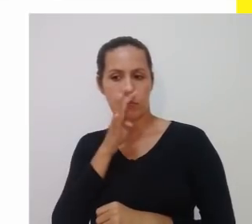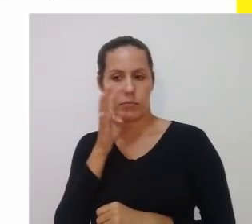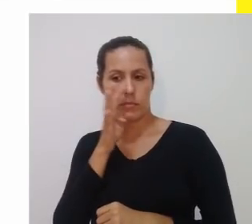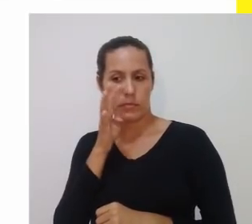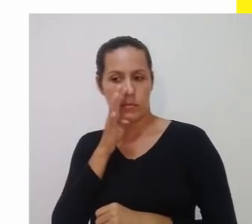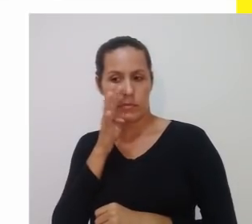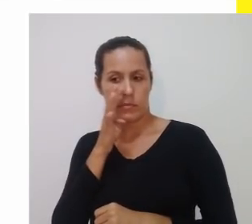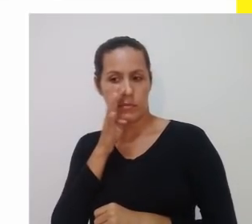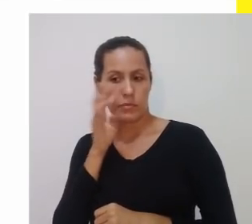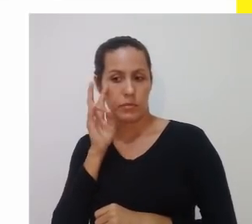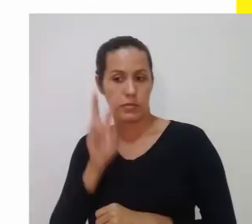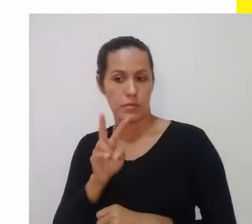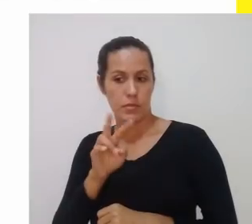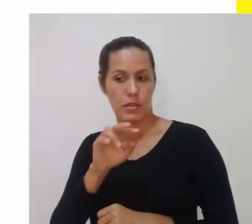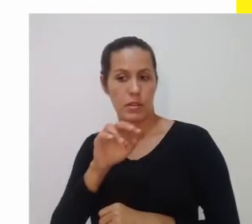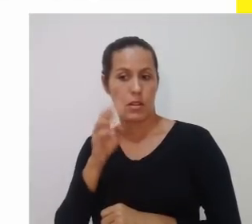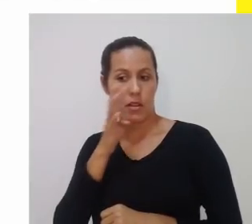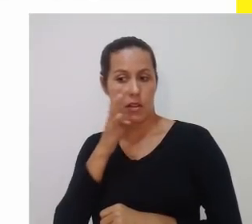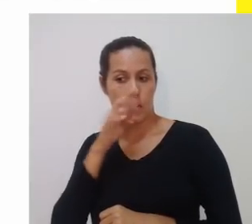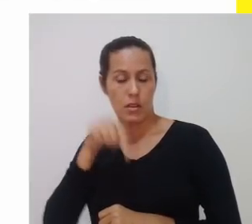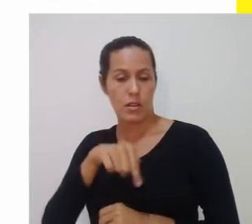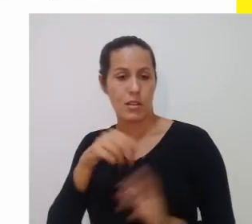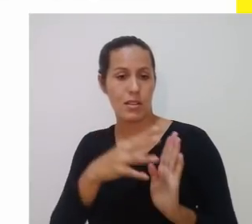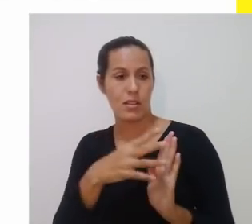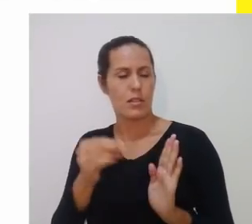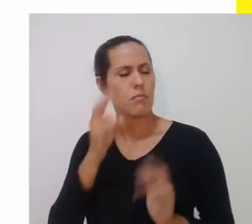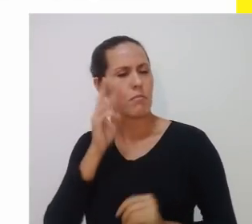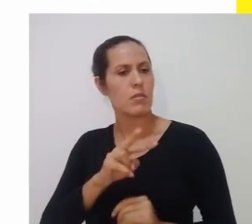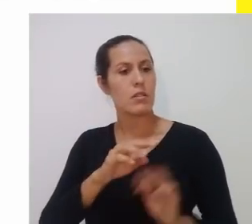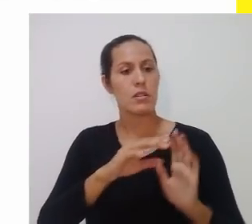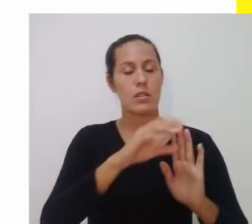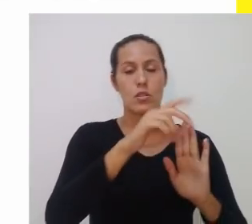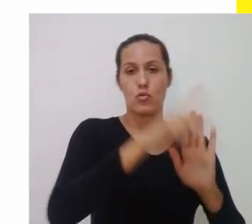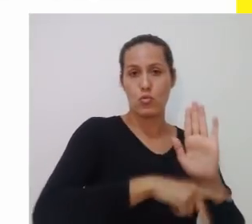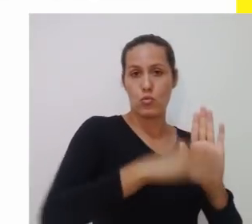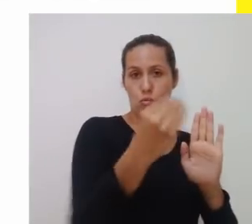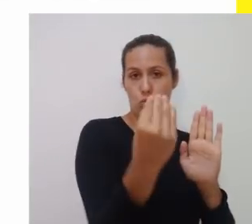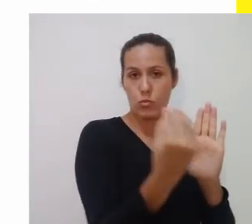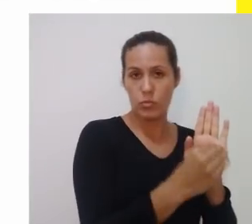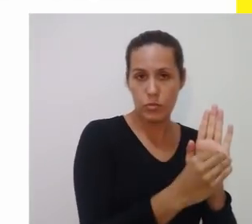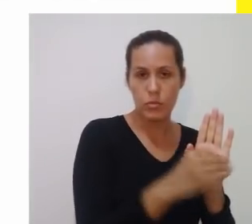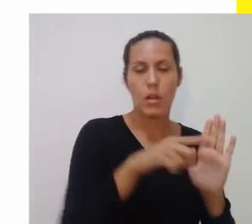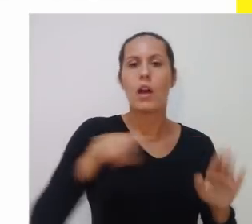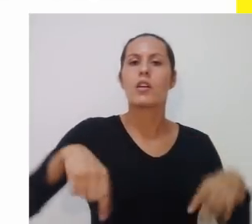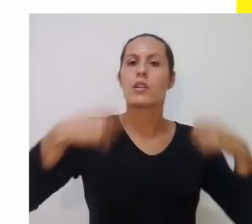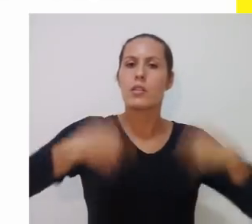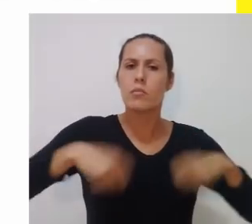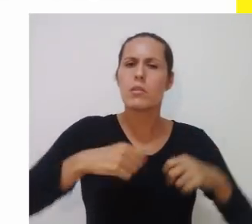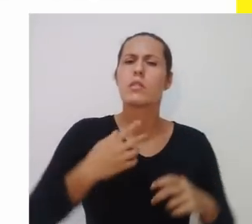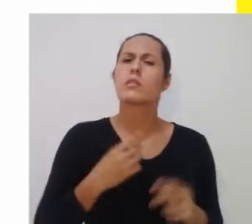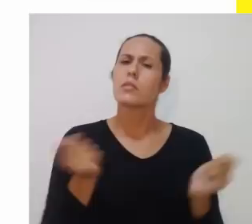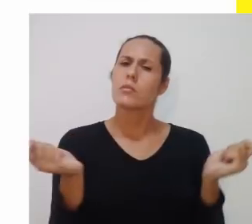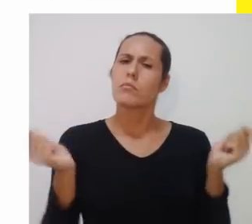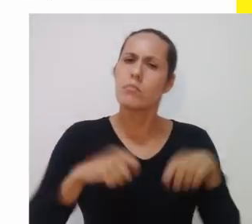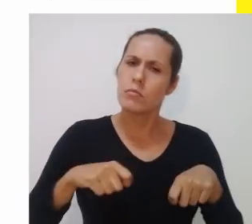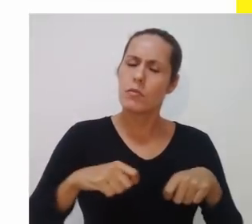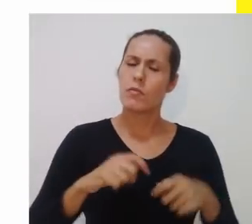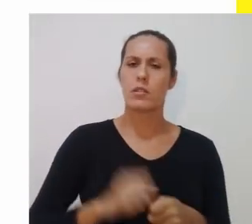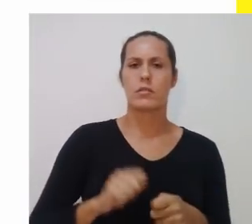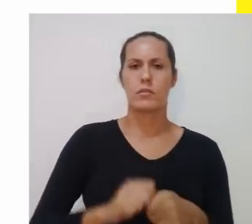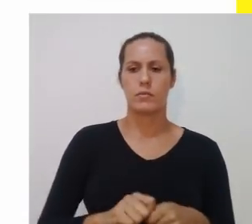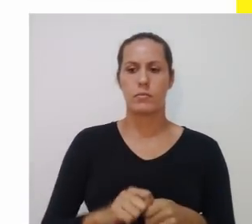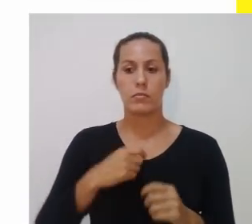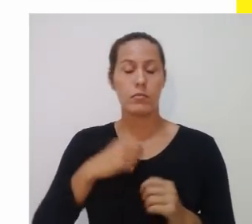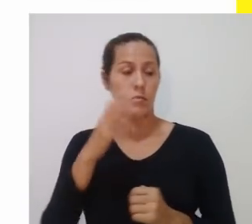tela. Apreciação e réplica. É isso que está no currículo, é isso que nós temos condições, temos que ter